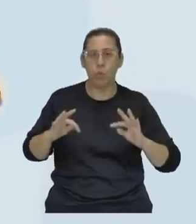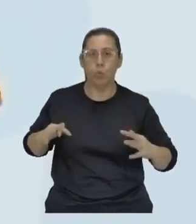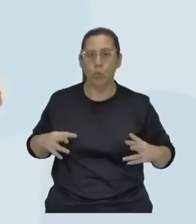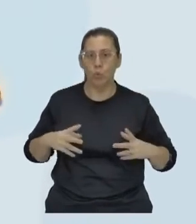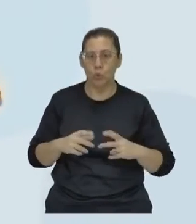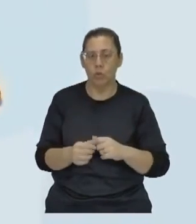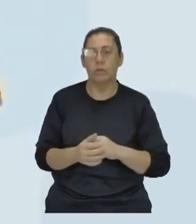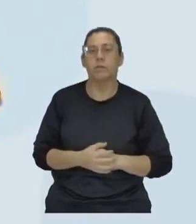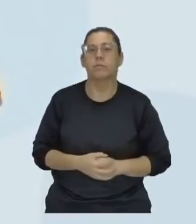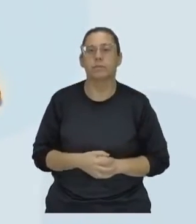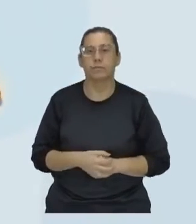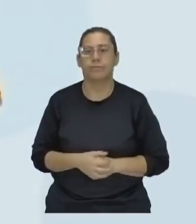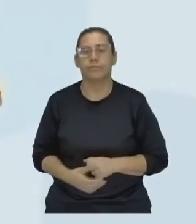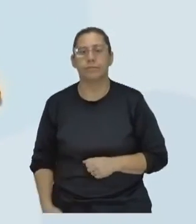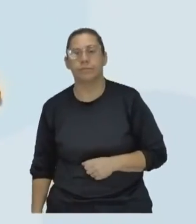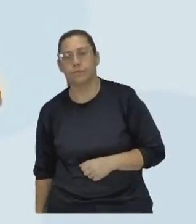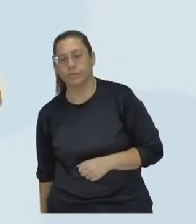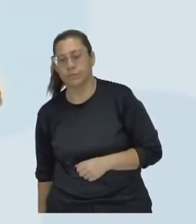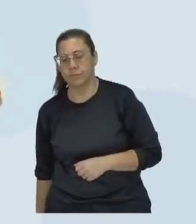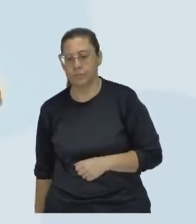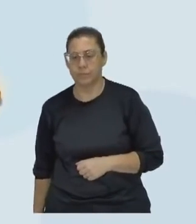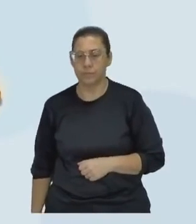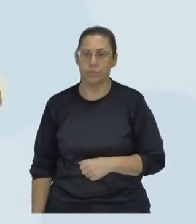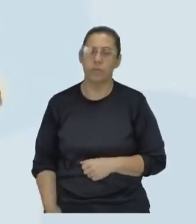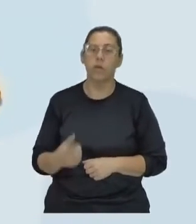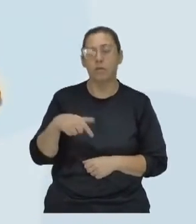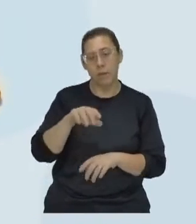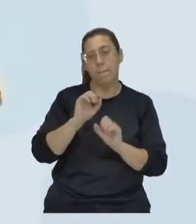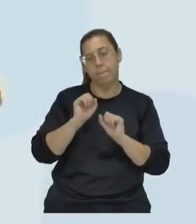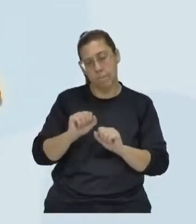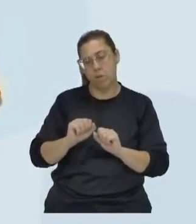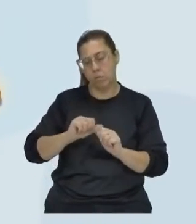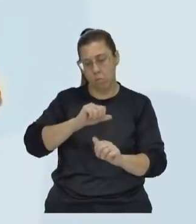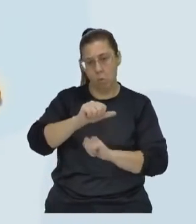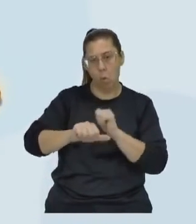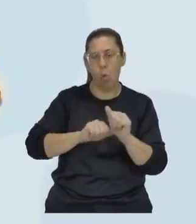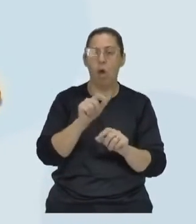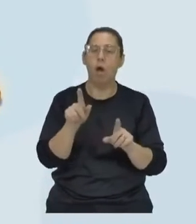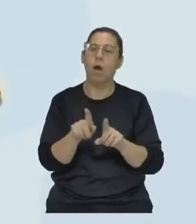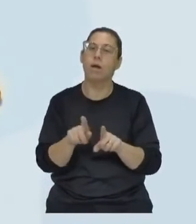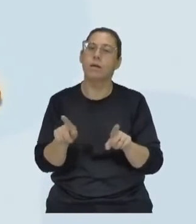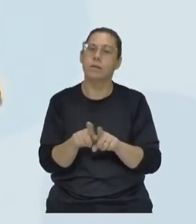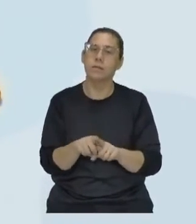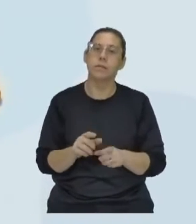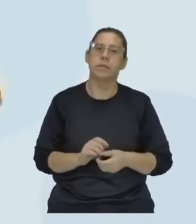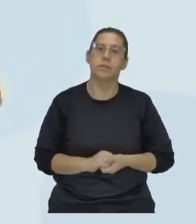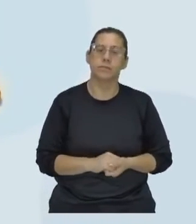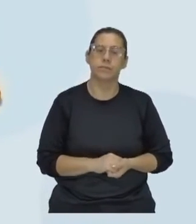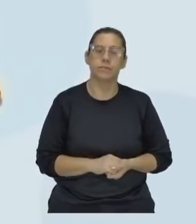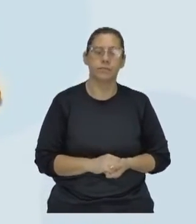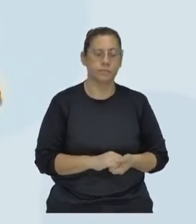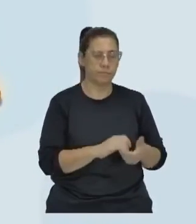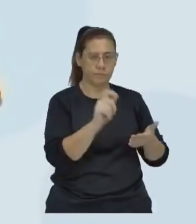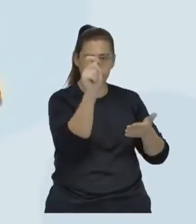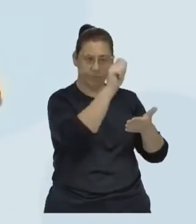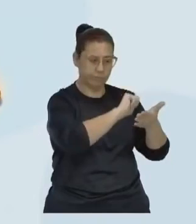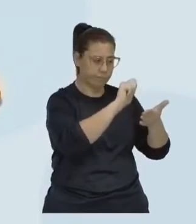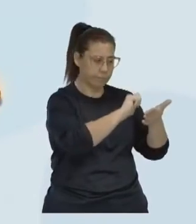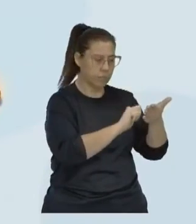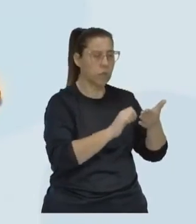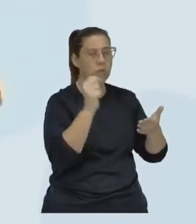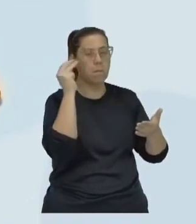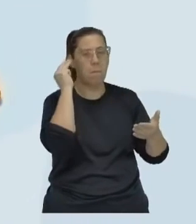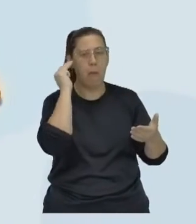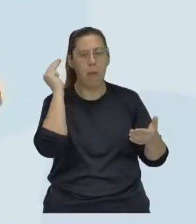anotações, certo? E você pode transformar isso depois, essas pequenas anotações aí de